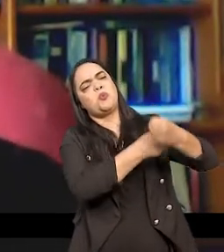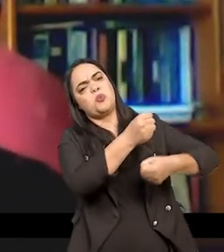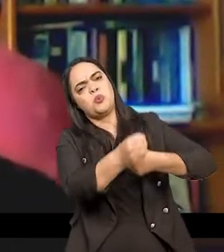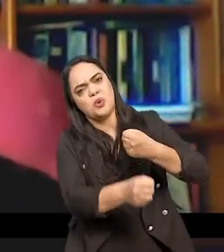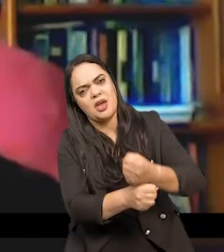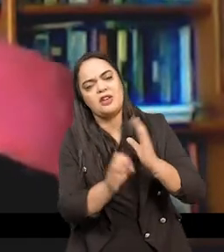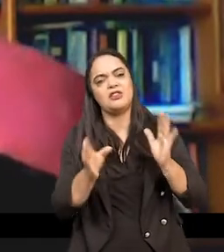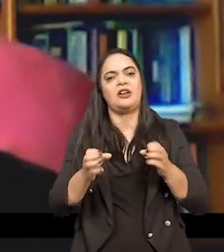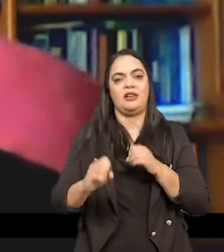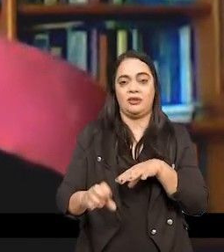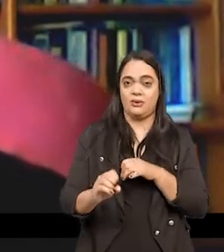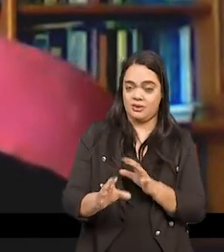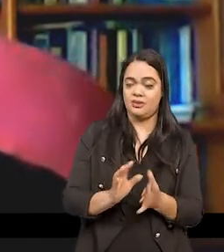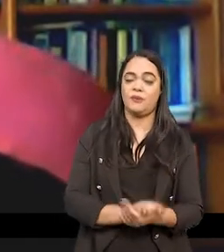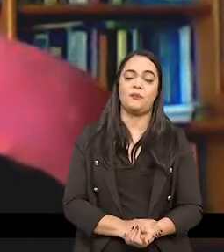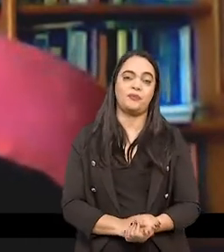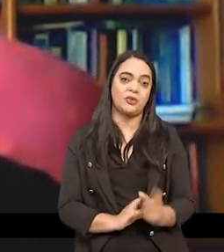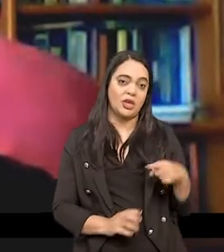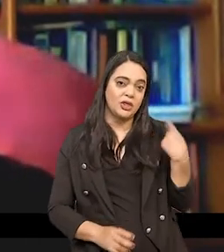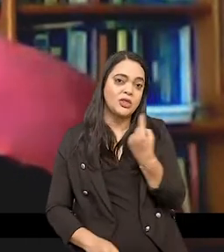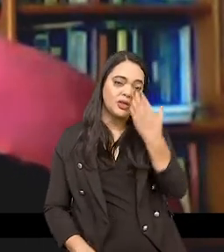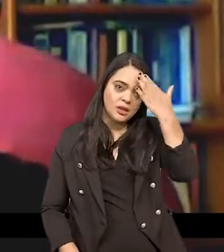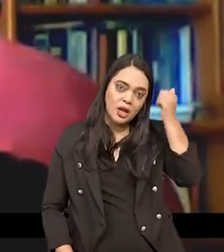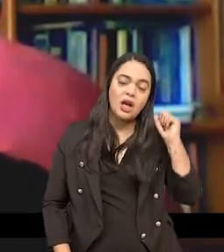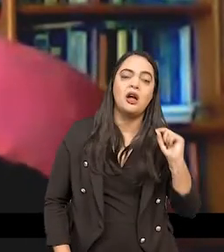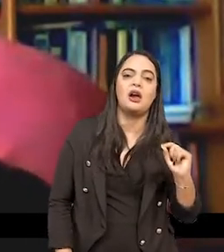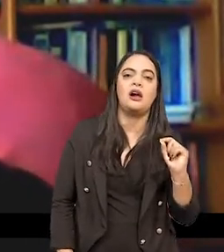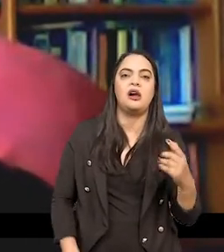isso também. A gente sabe